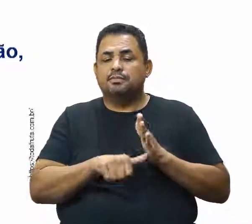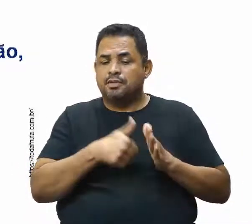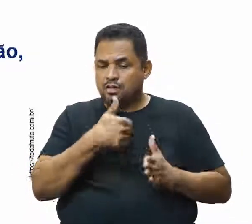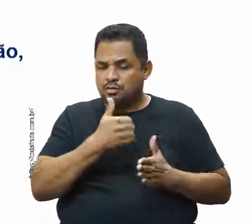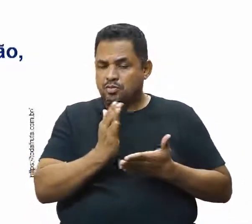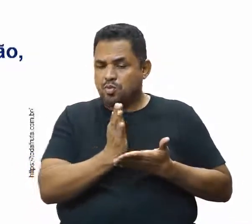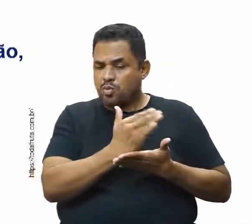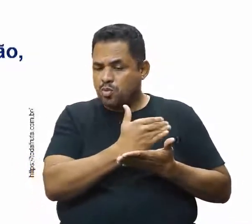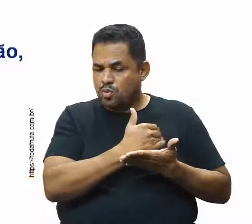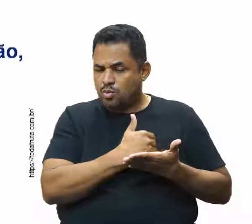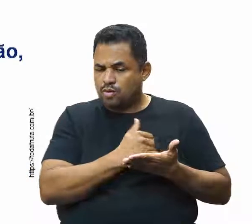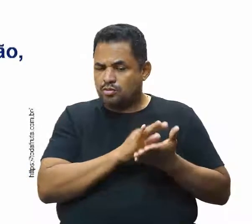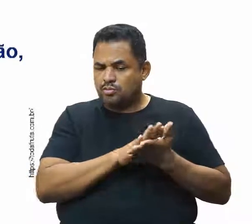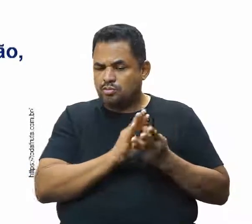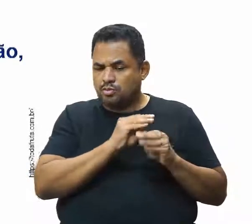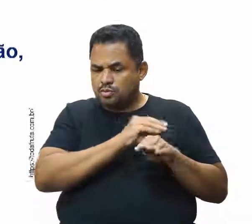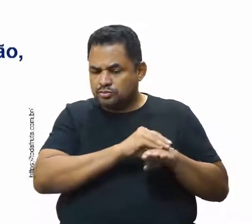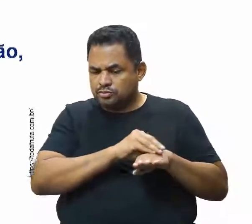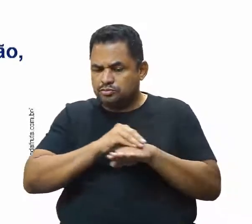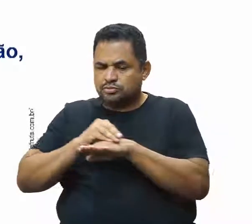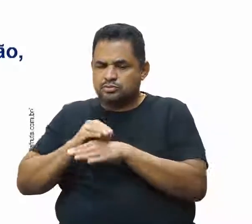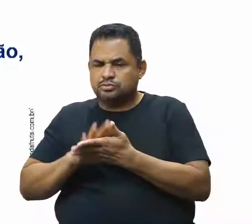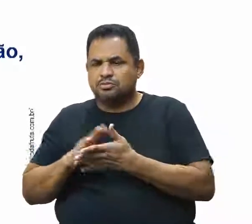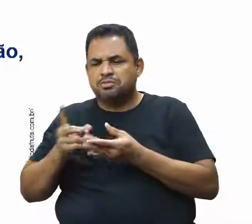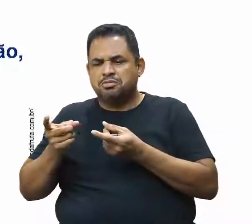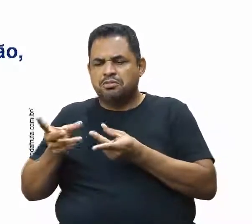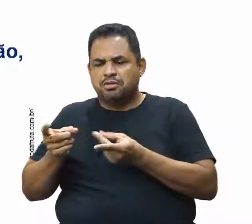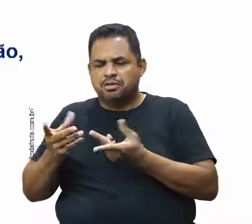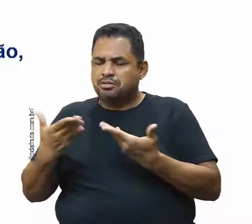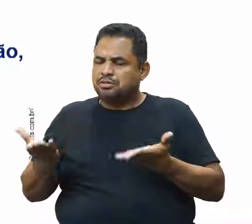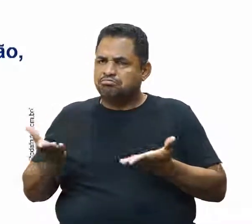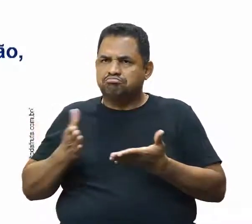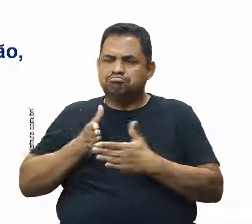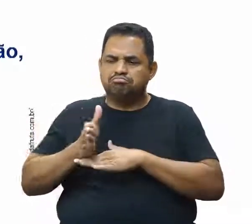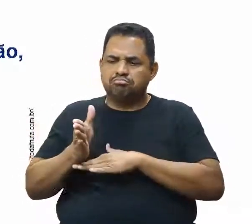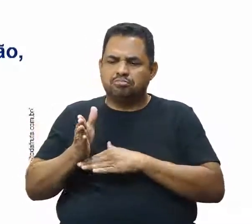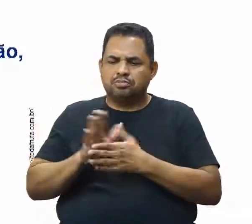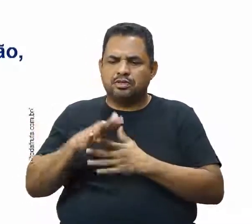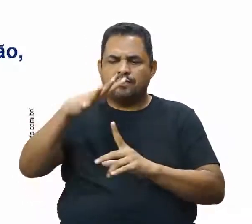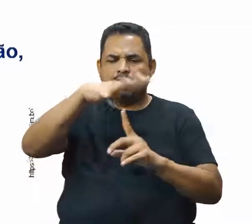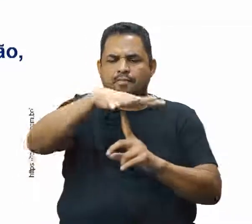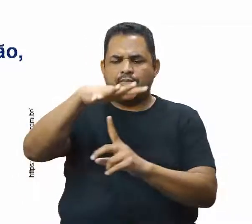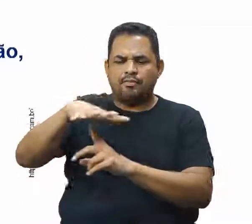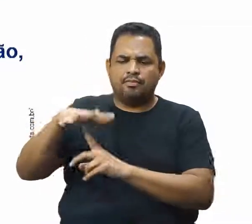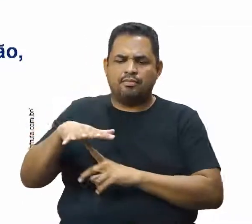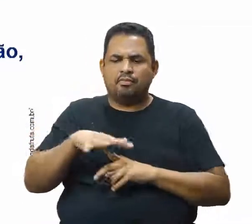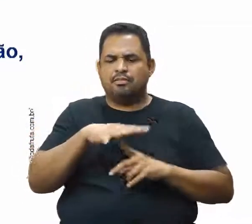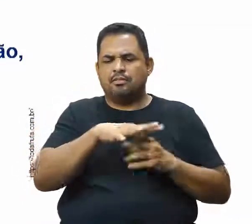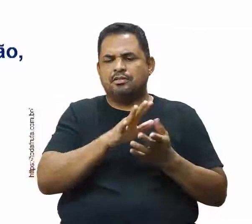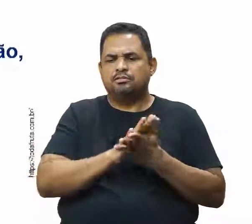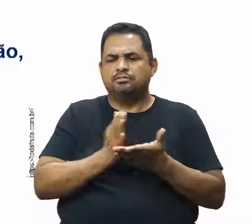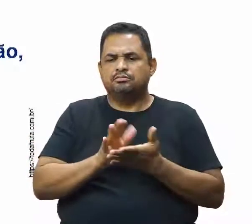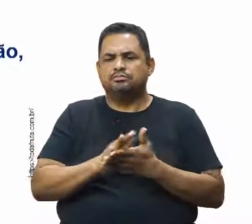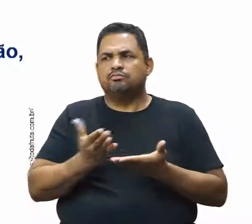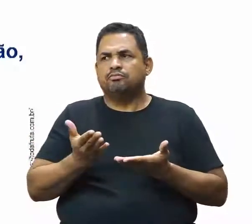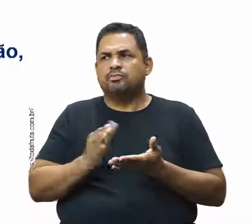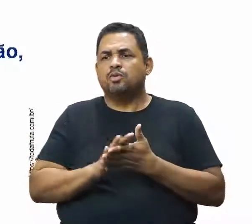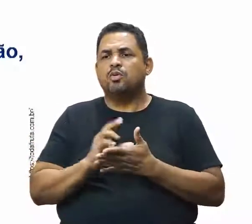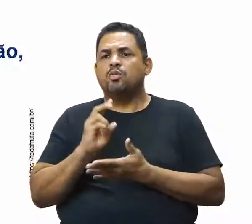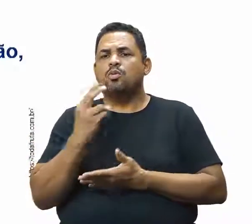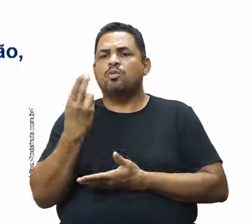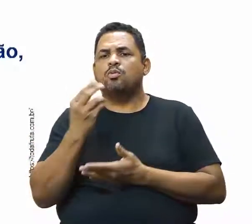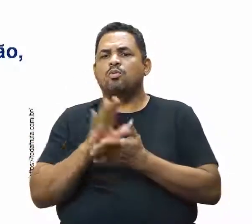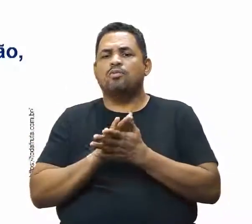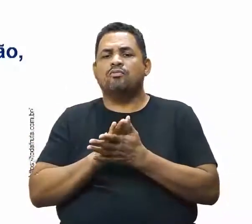aí ele tem que ser escoado, ou vai para o mercado, direto para o mercado, para as feiras livres, para os setores de abastecimento, ou ele vai